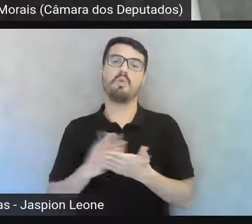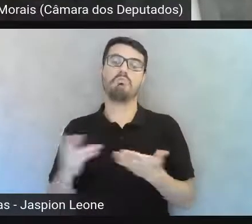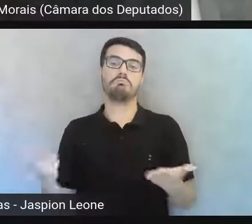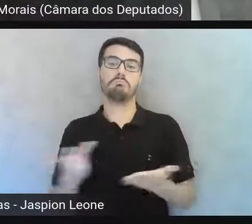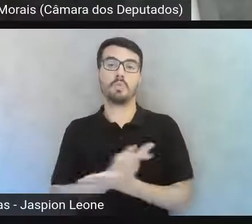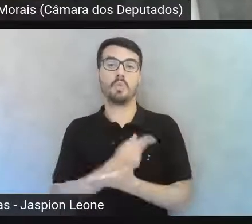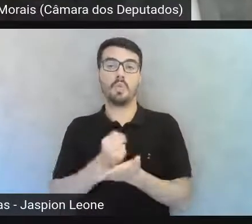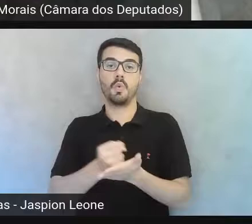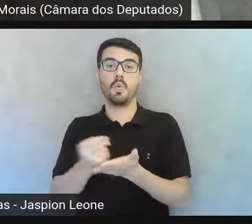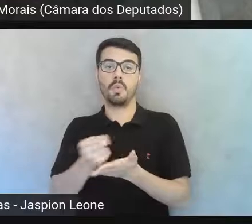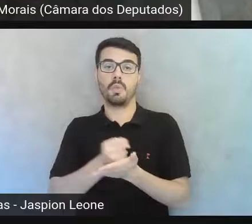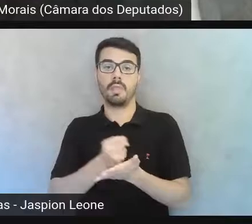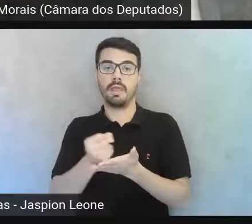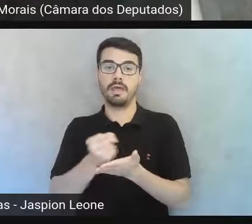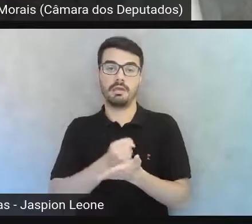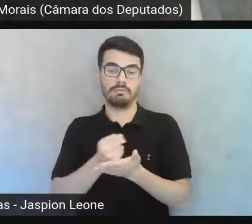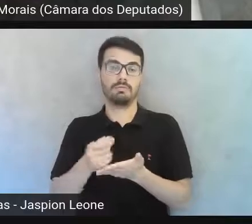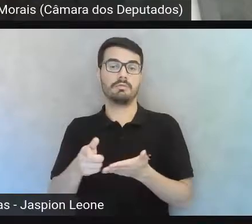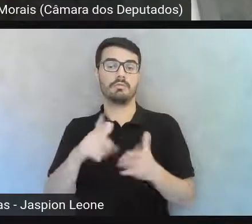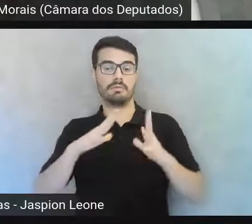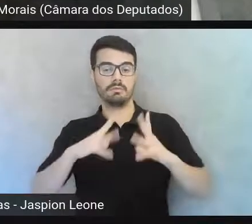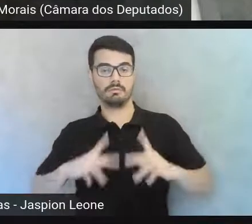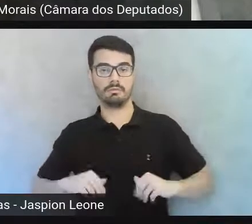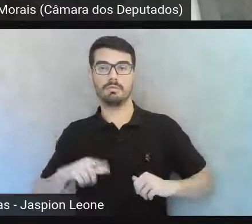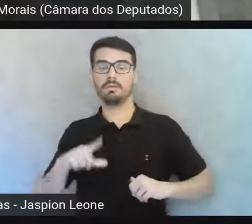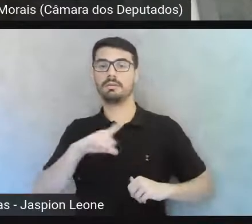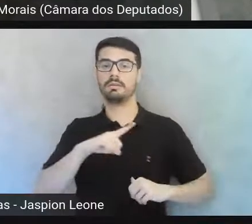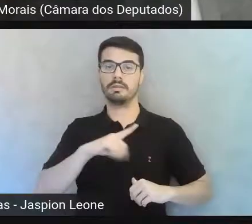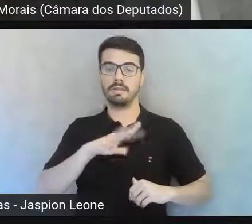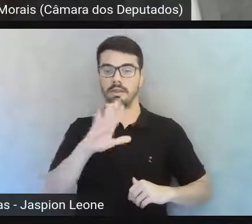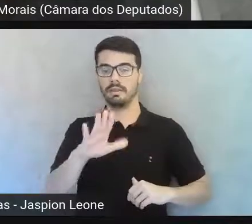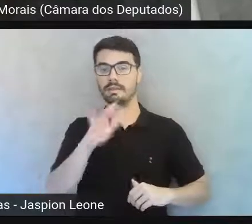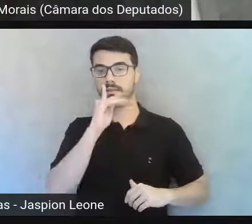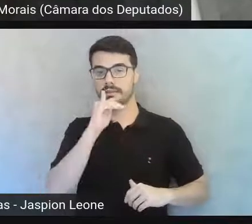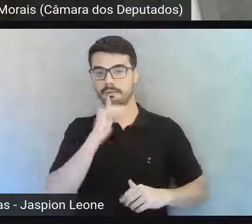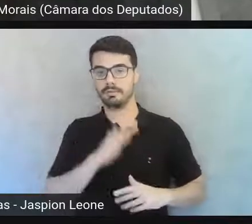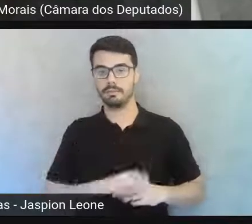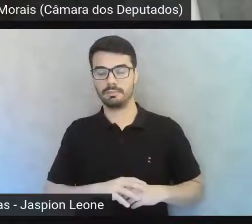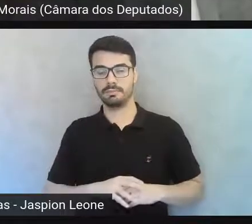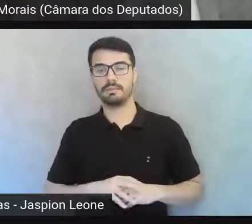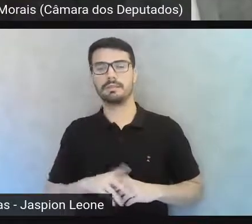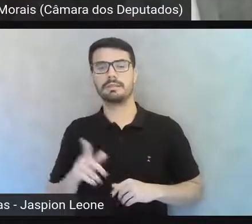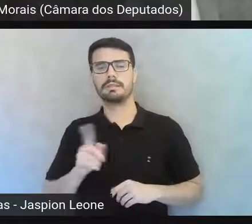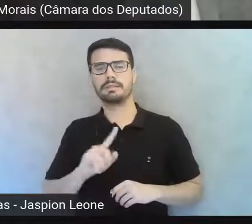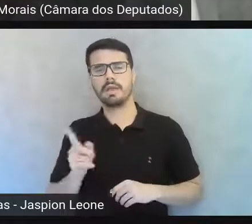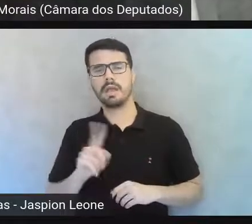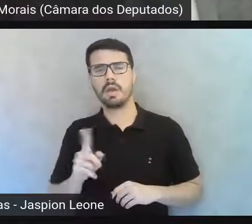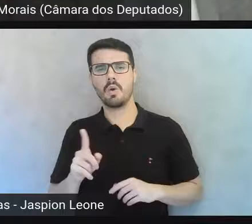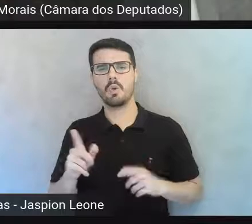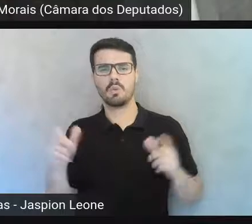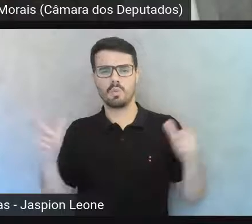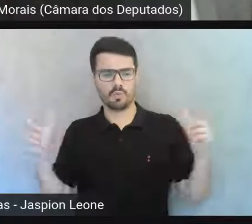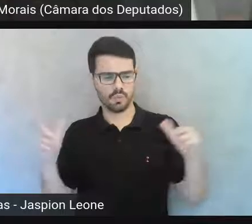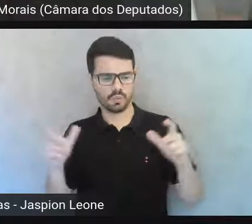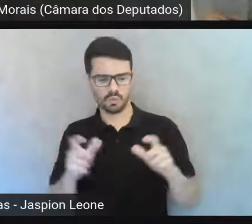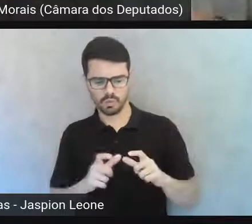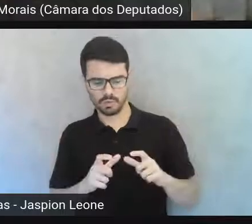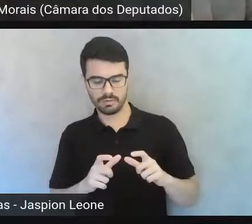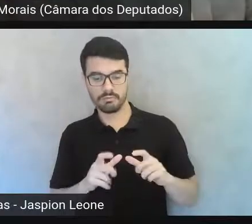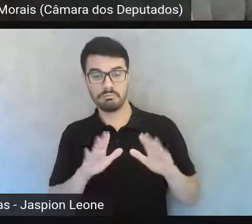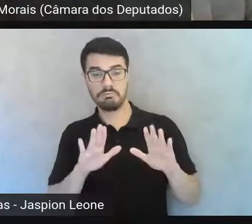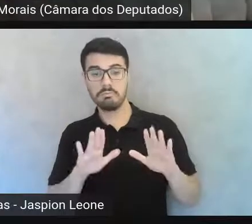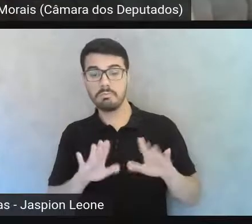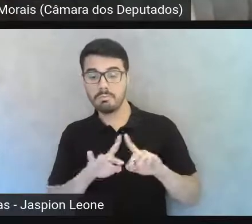contrato de limpeza eu tenha que não reduzi-lo, eu tenho que aumentar